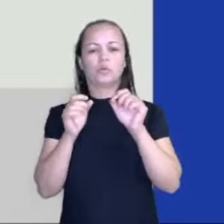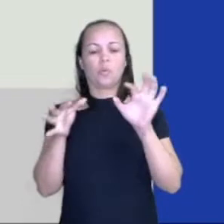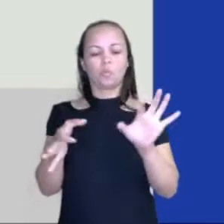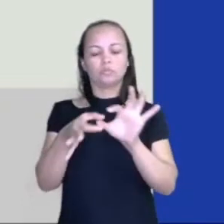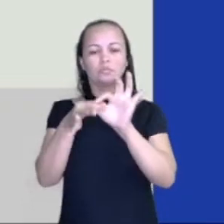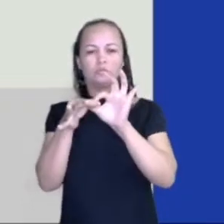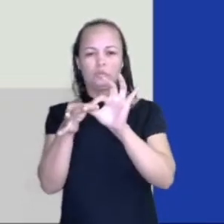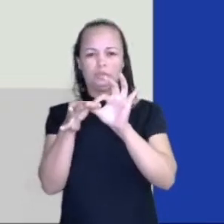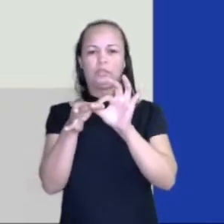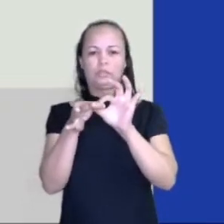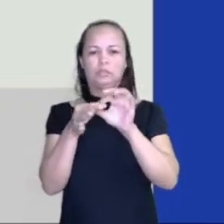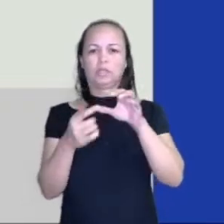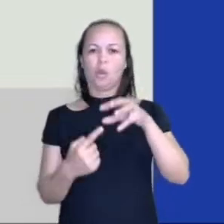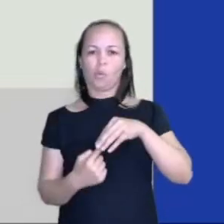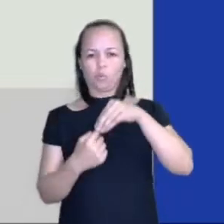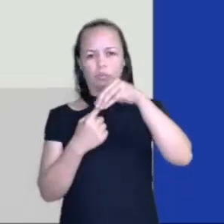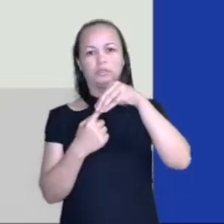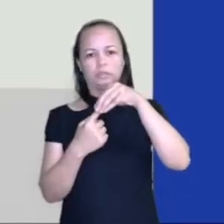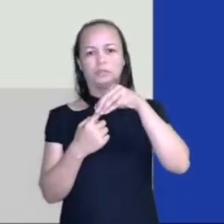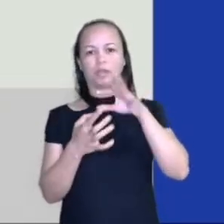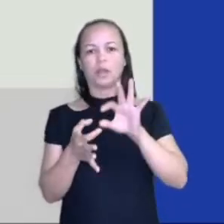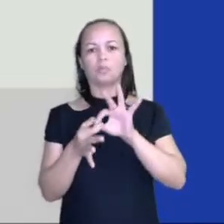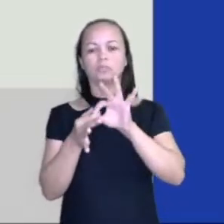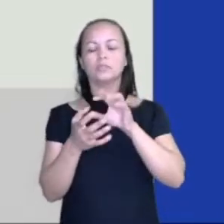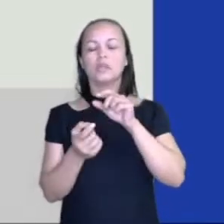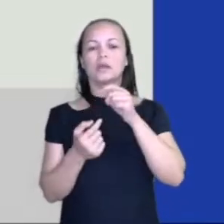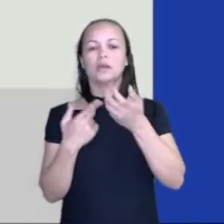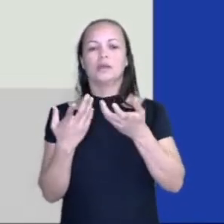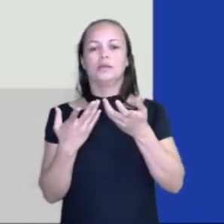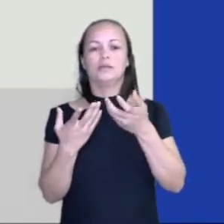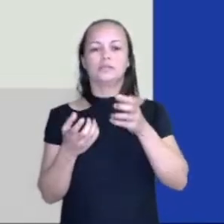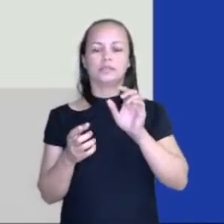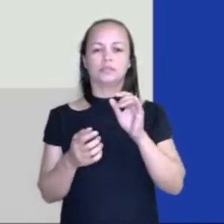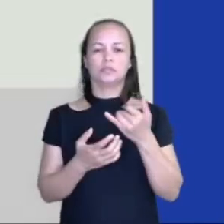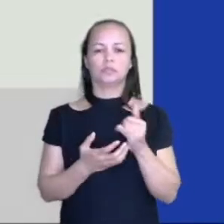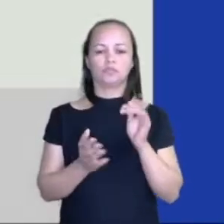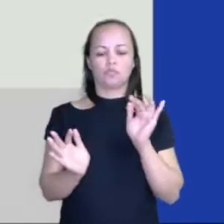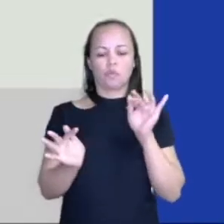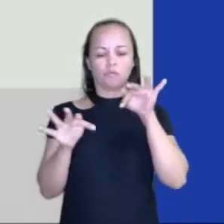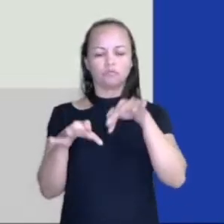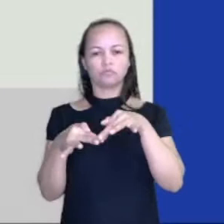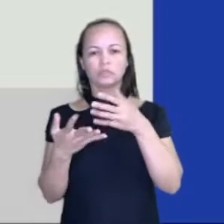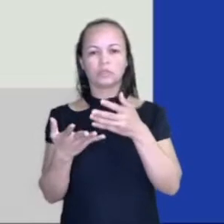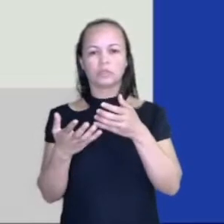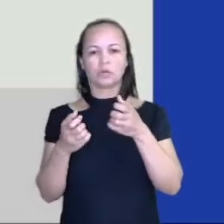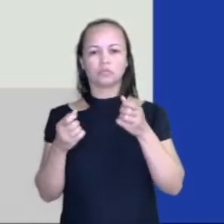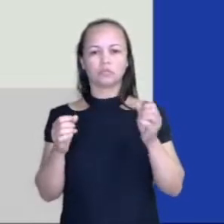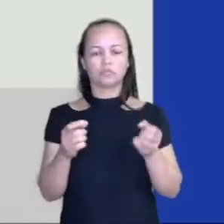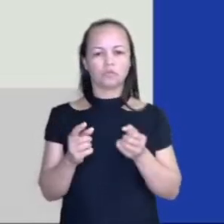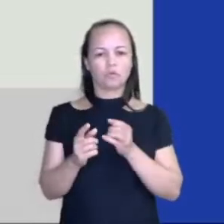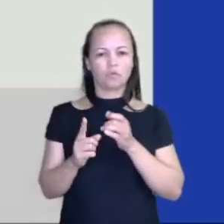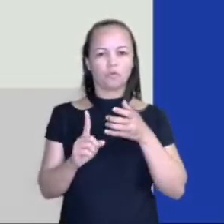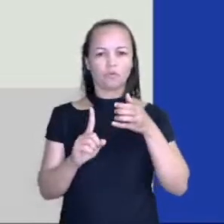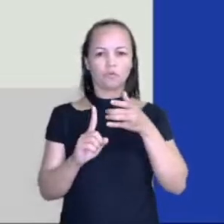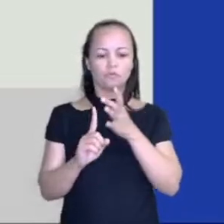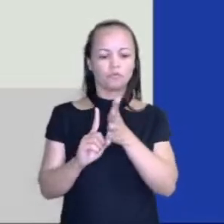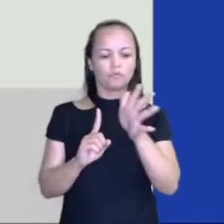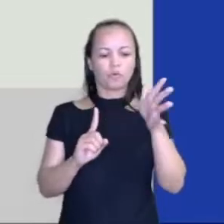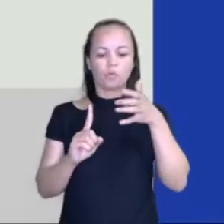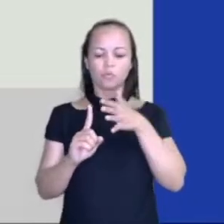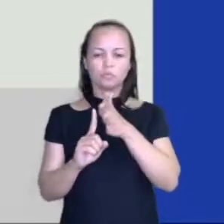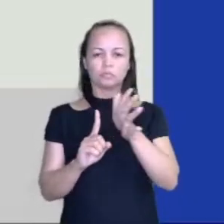o uma direção única exercendo sua função por meio de um fluxo elétrico